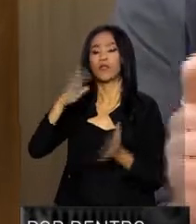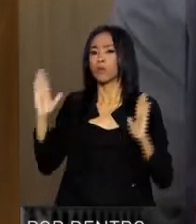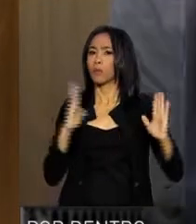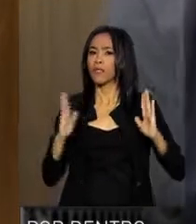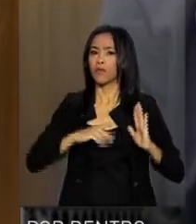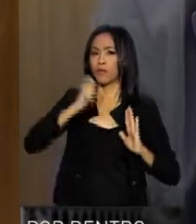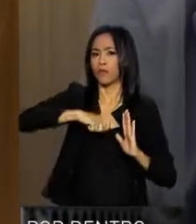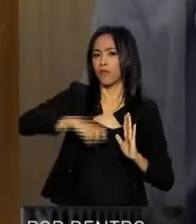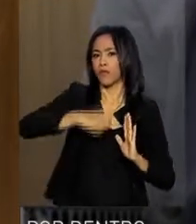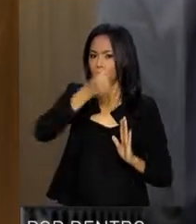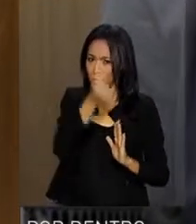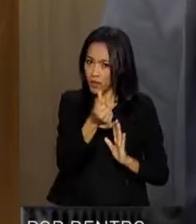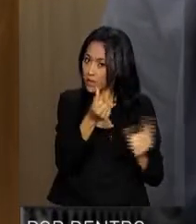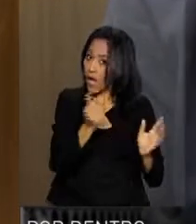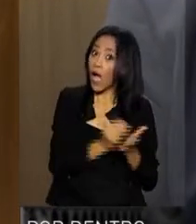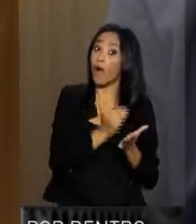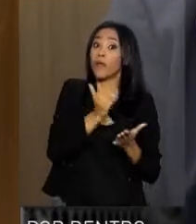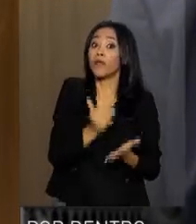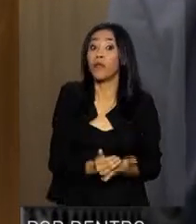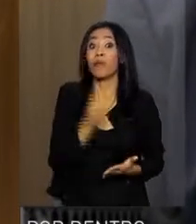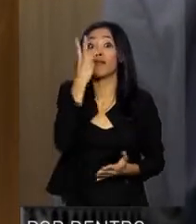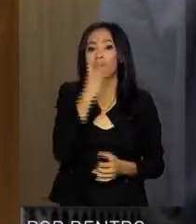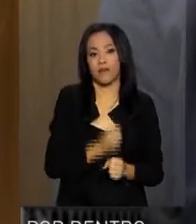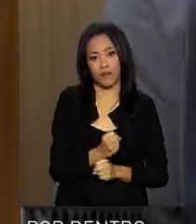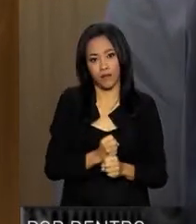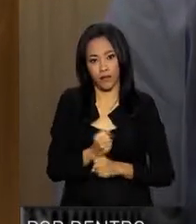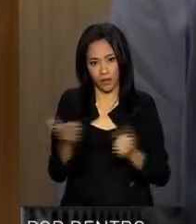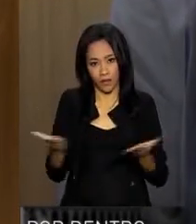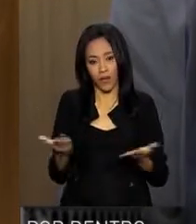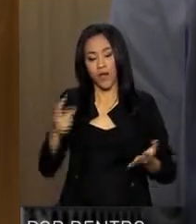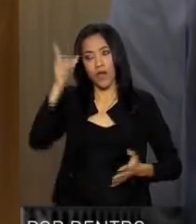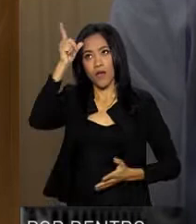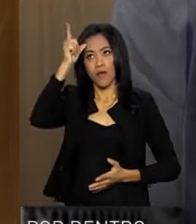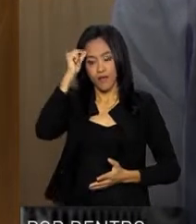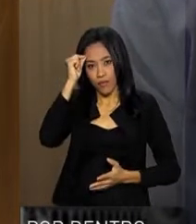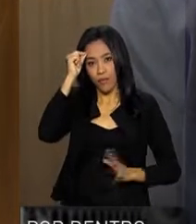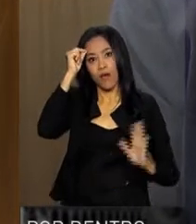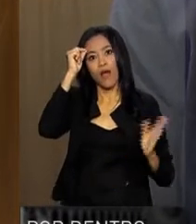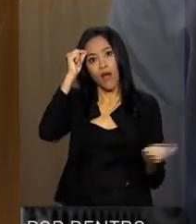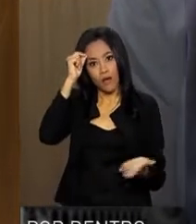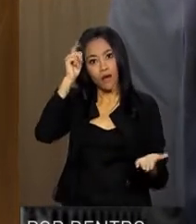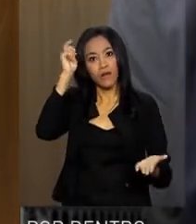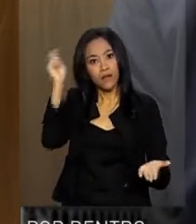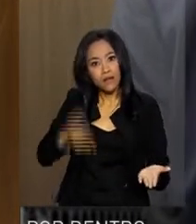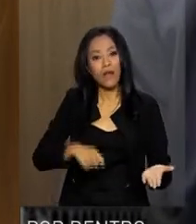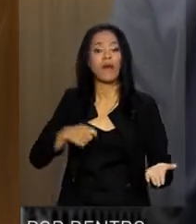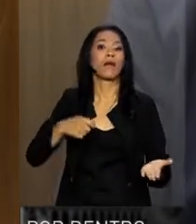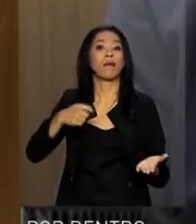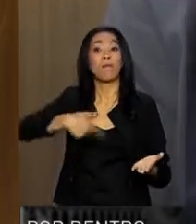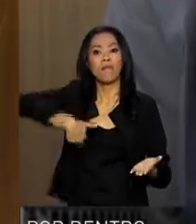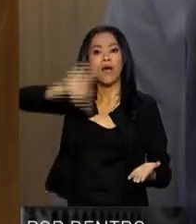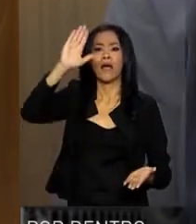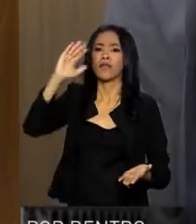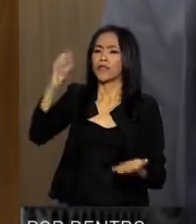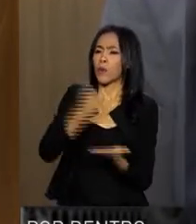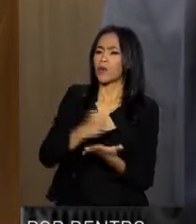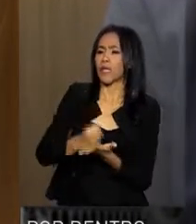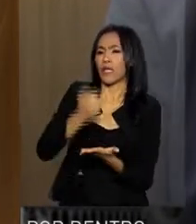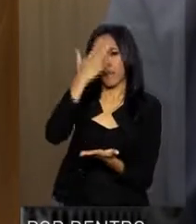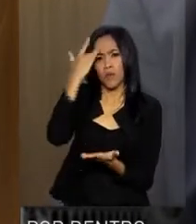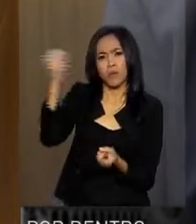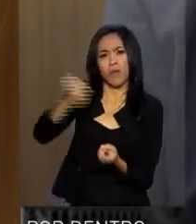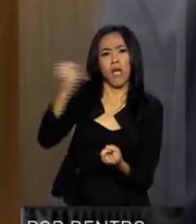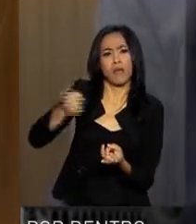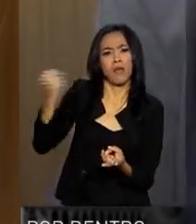três anos isso vai nos dar mais tranquilidade e vai nos dar a possibilidade a gente ampliar o número de brigadistas coisa que estamos